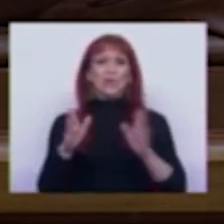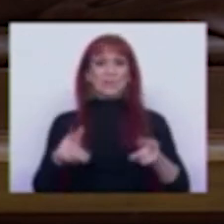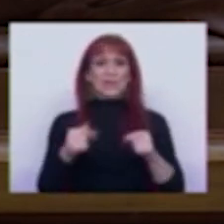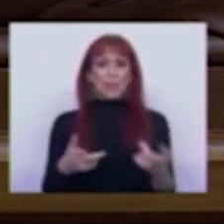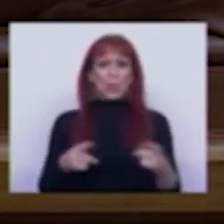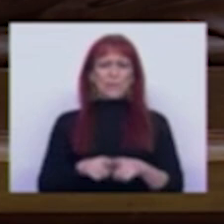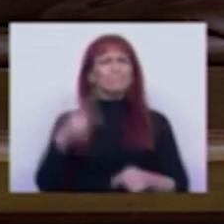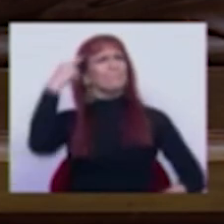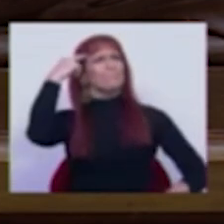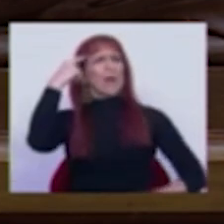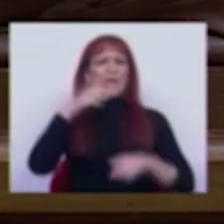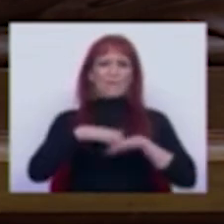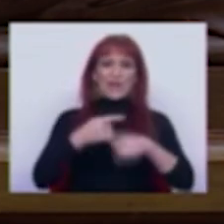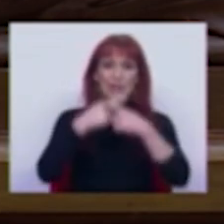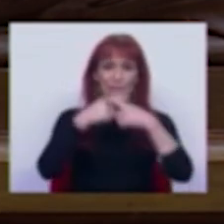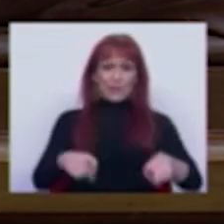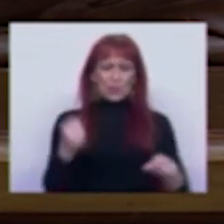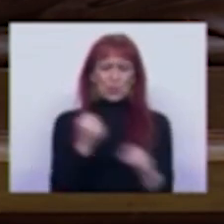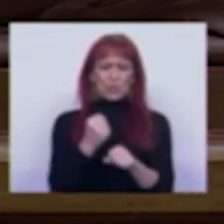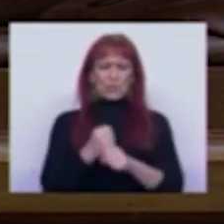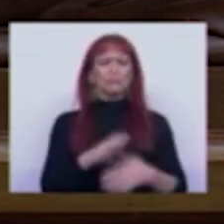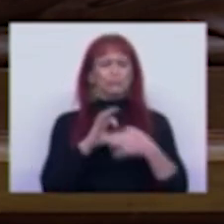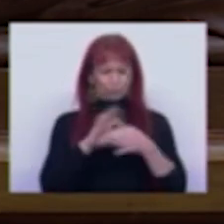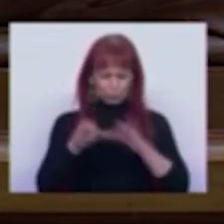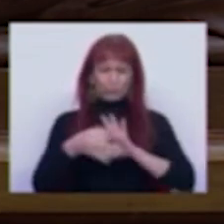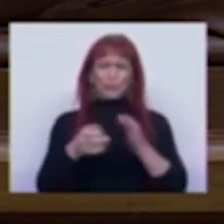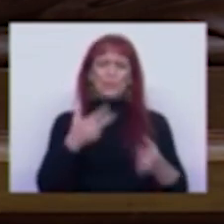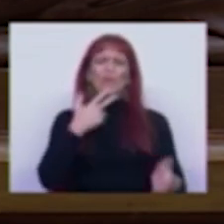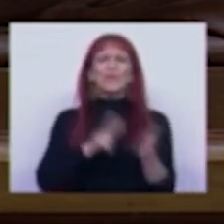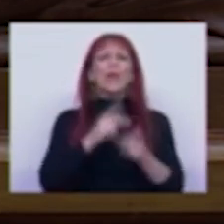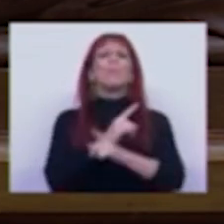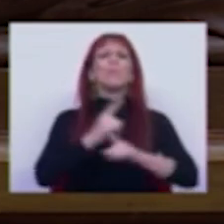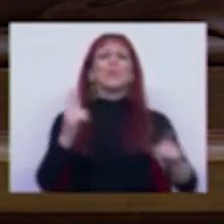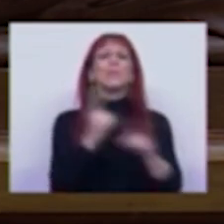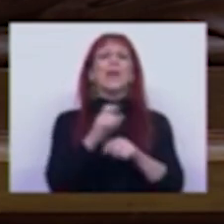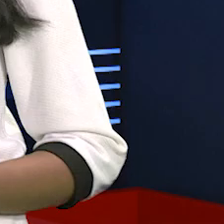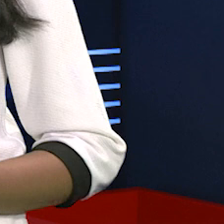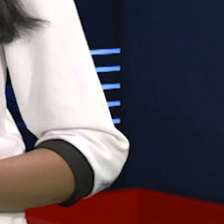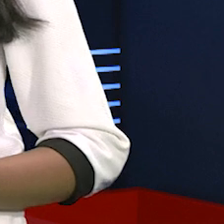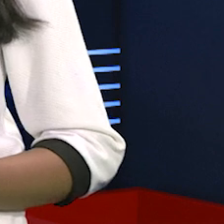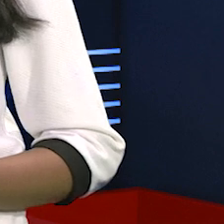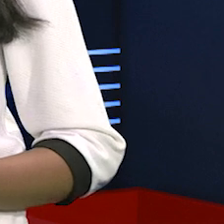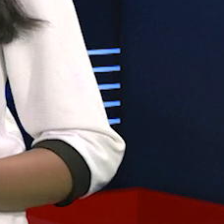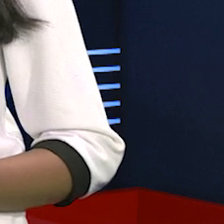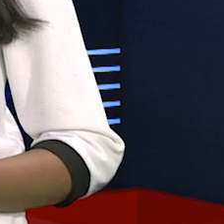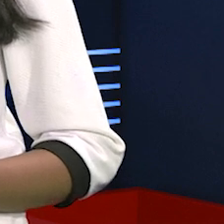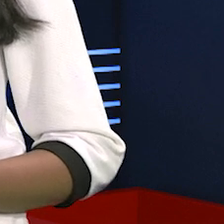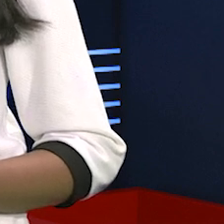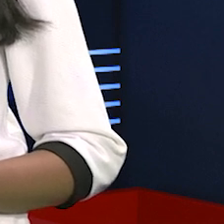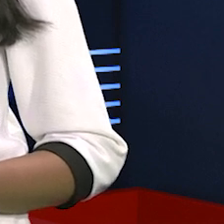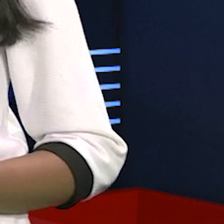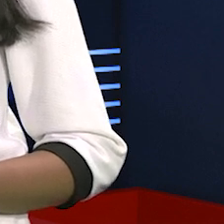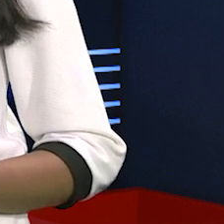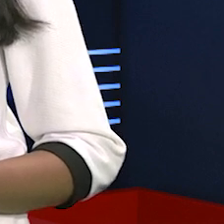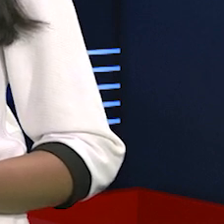ter o rasgo de fazer diferente, atuando coerentemente sobre as verdadeiras causas do nosso problema. O PCP de Portugal